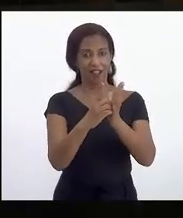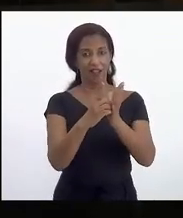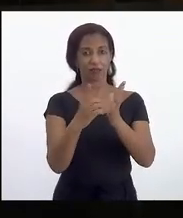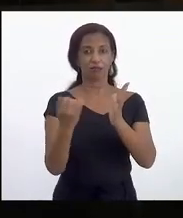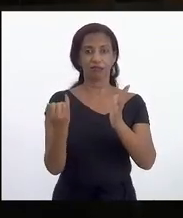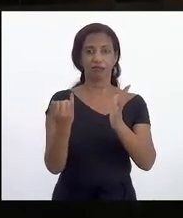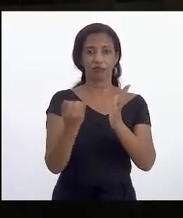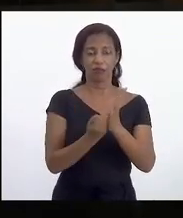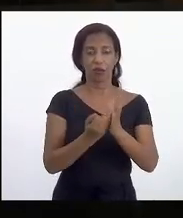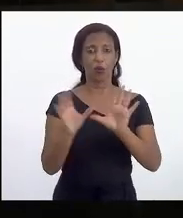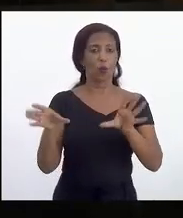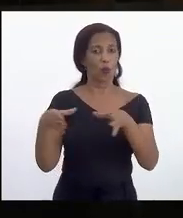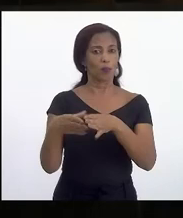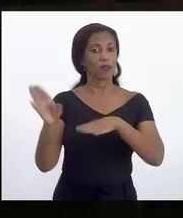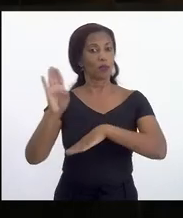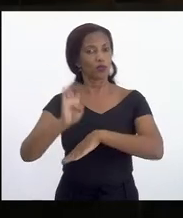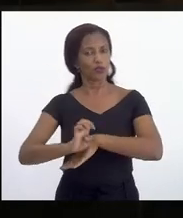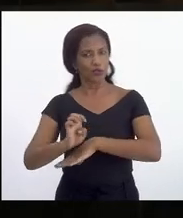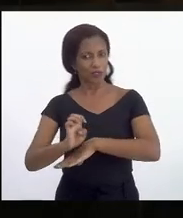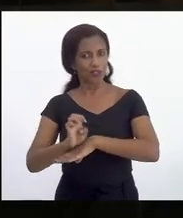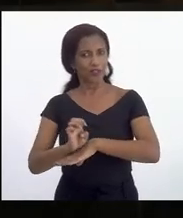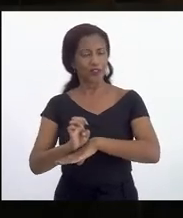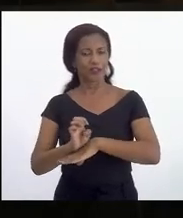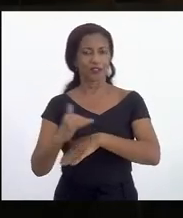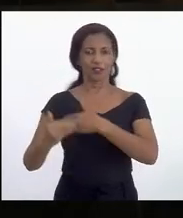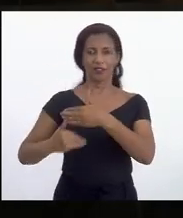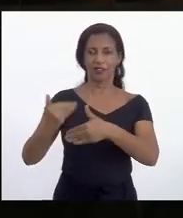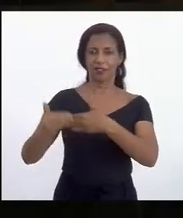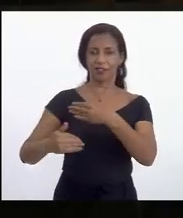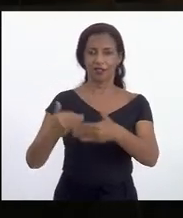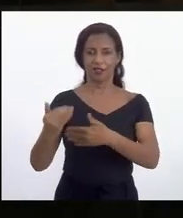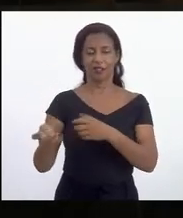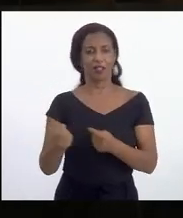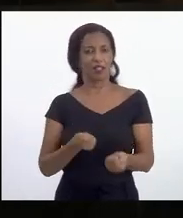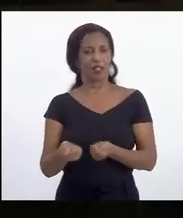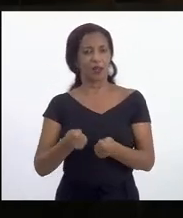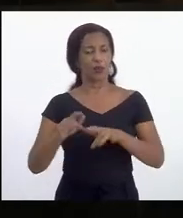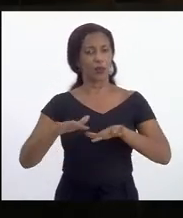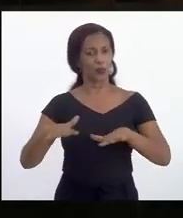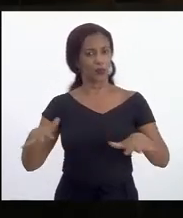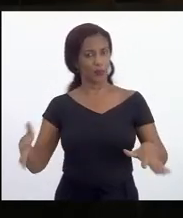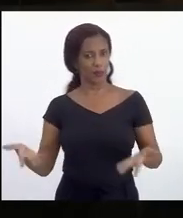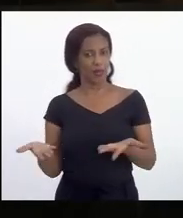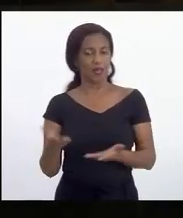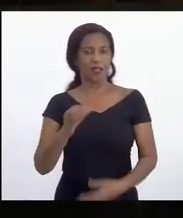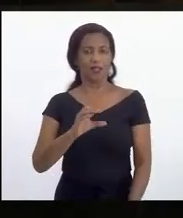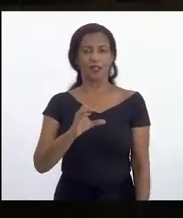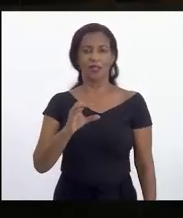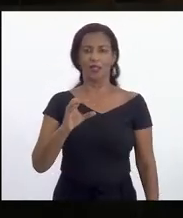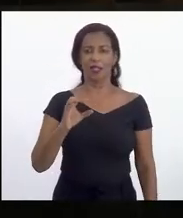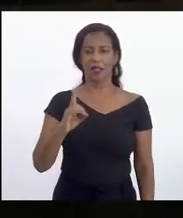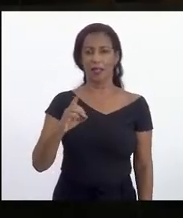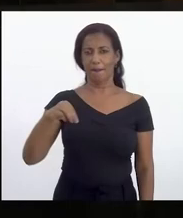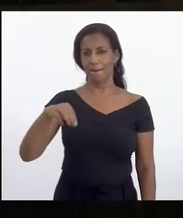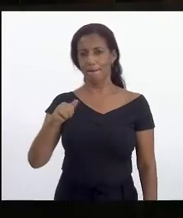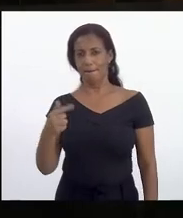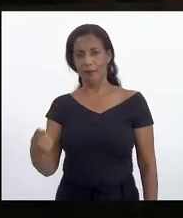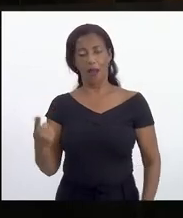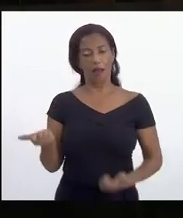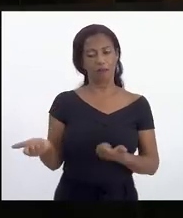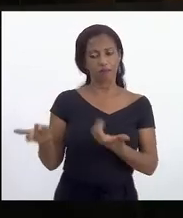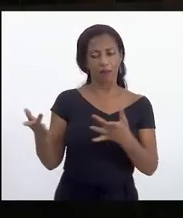institui a comissão Estadual de desenvolvimento da economia do mar se Ademar que irá